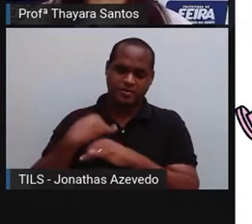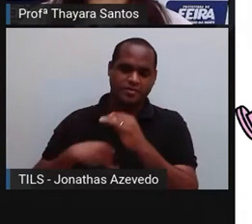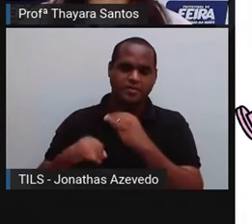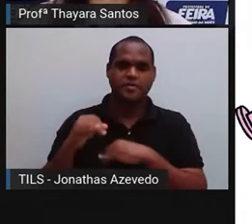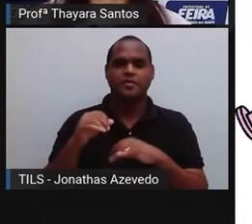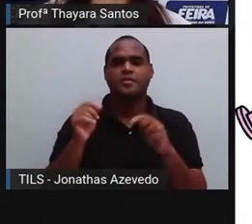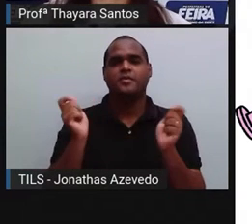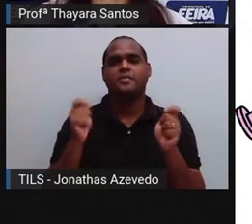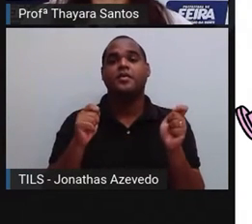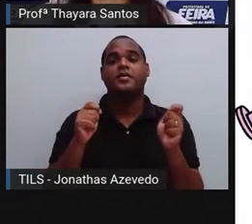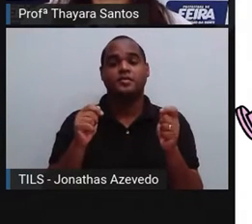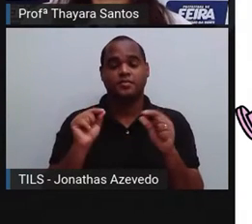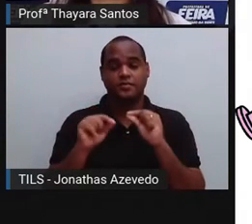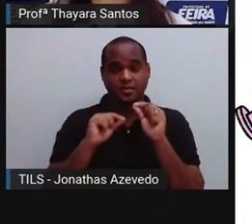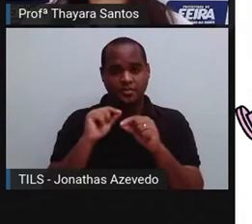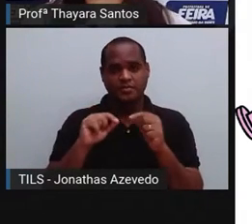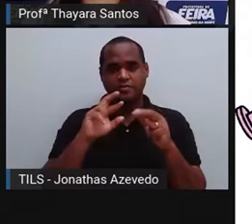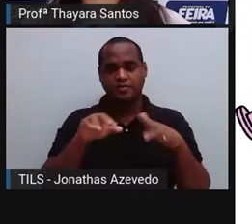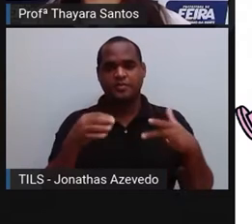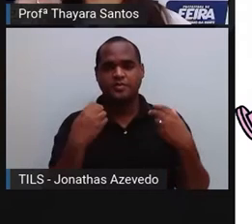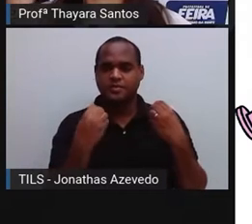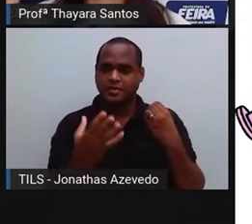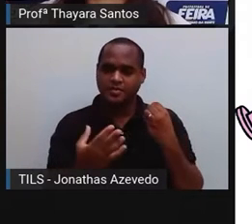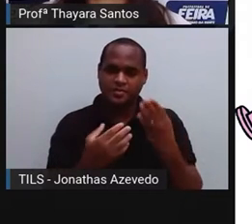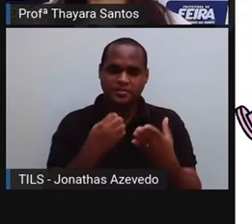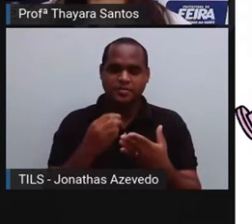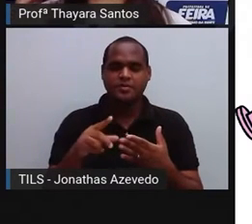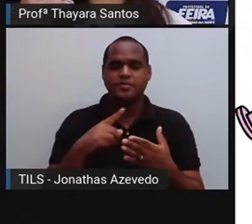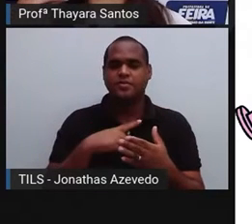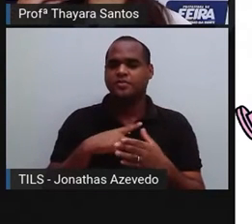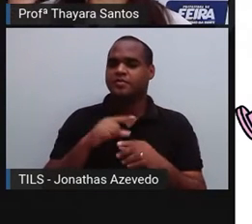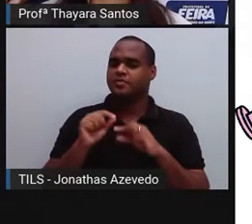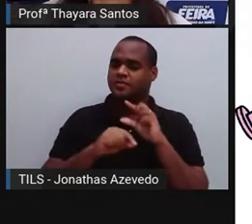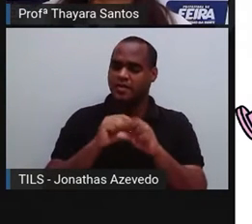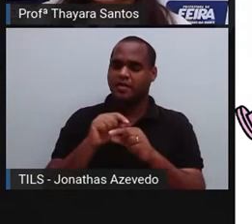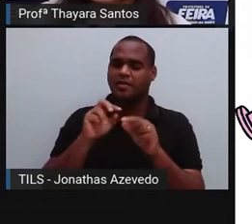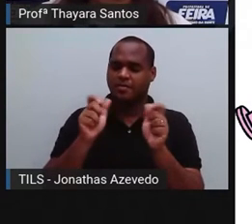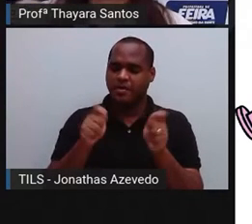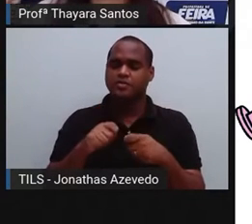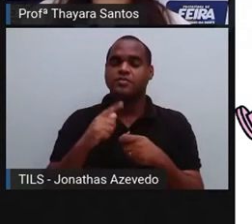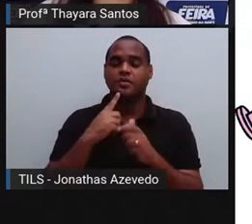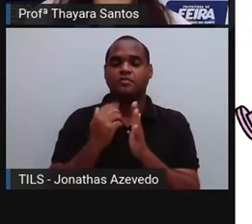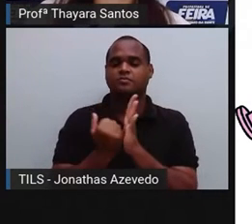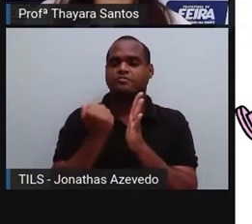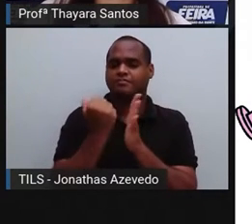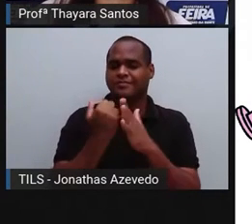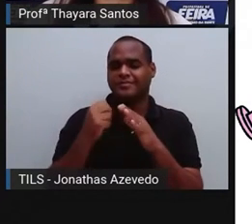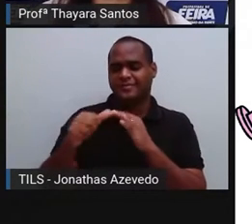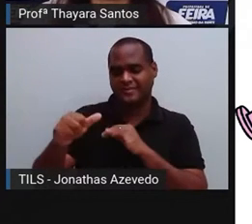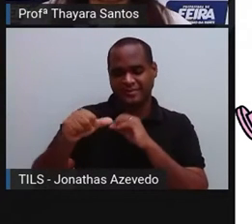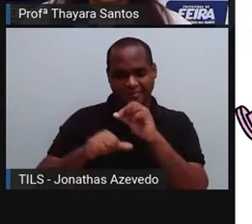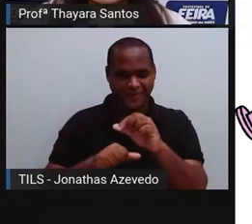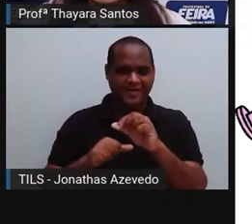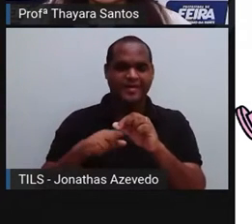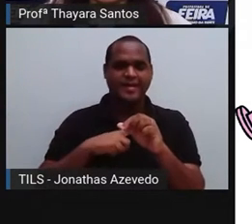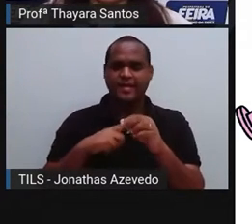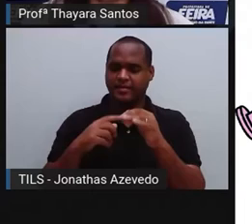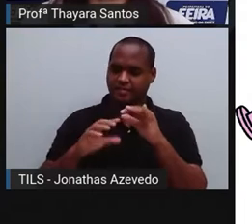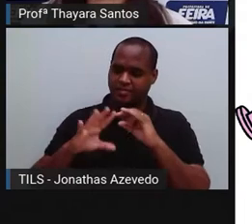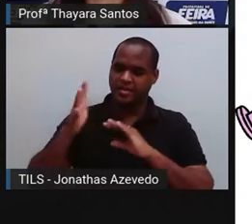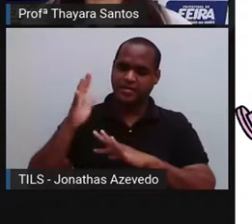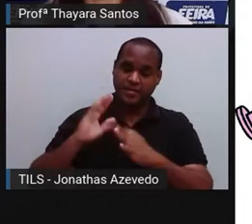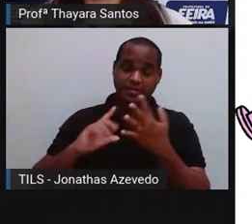que podem fornecer algumas evidências, podem dar pistas ali de que uma transformação química está